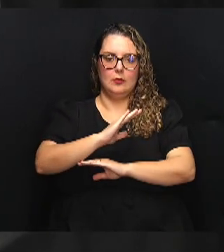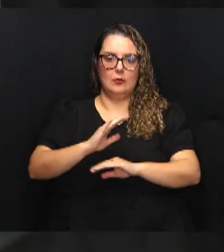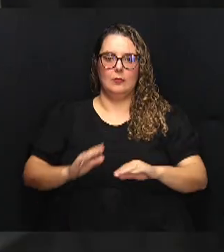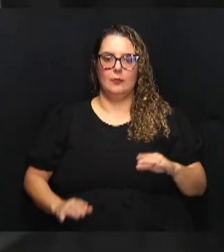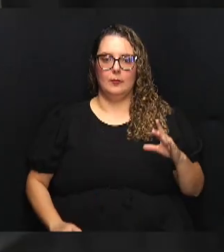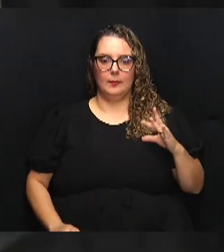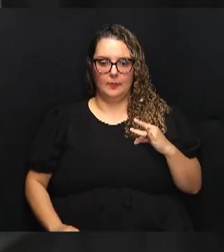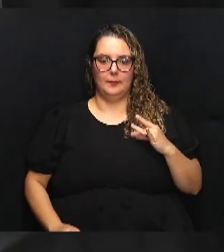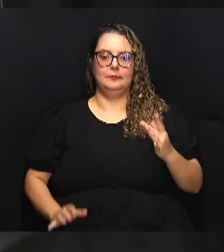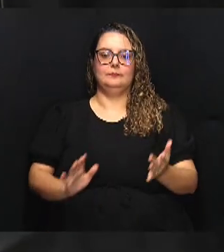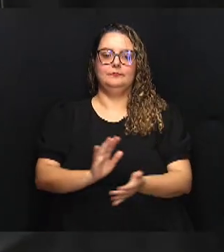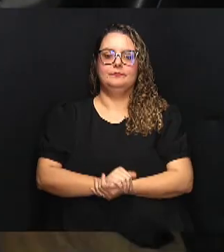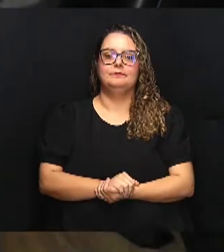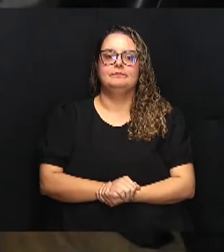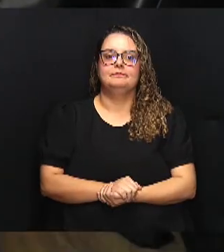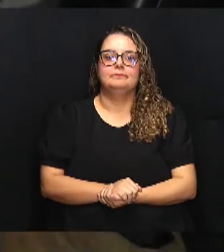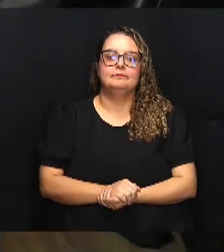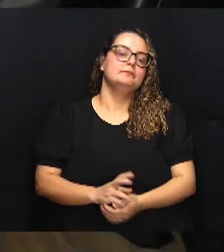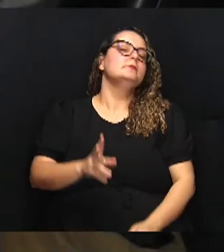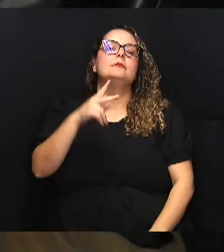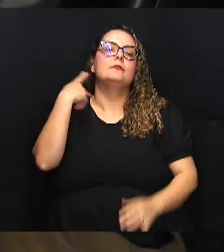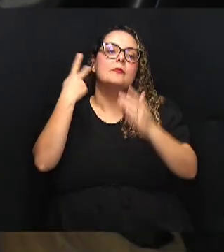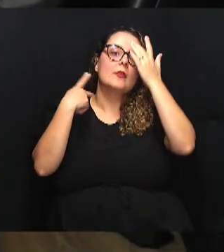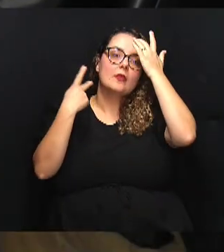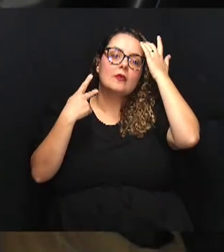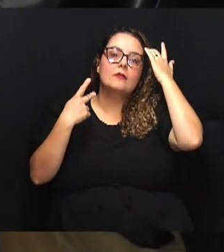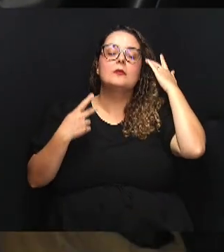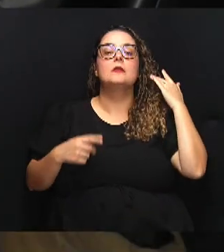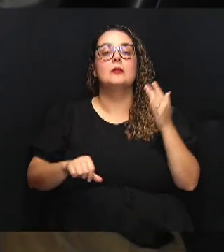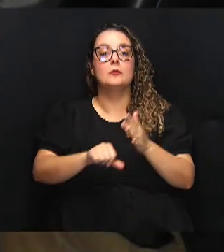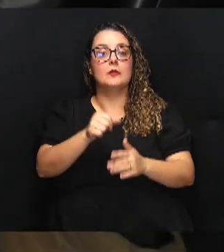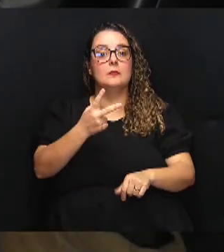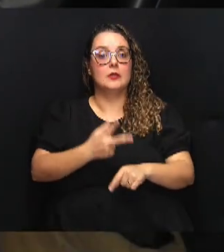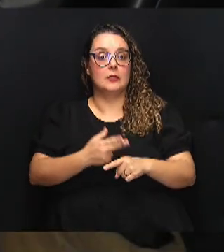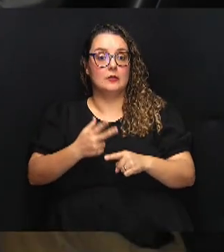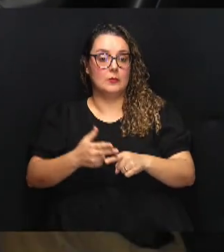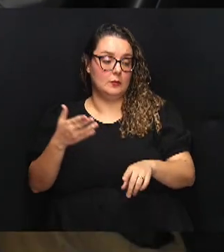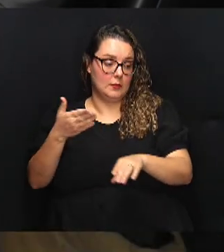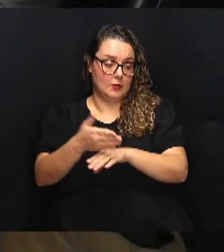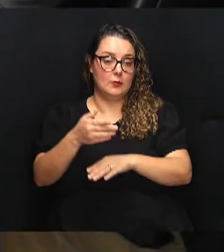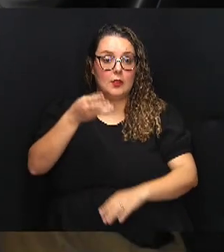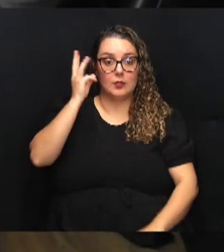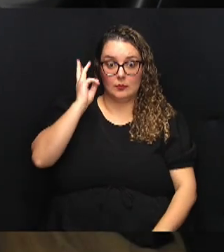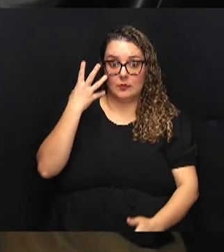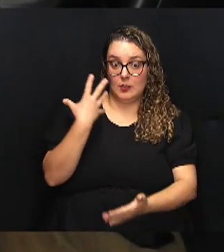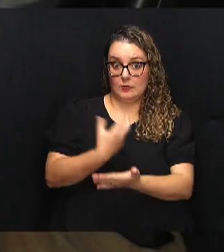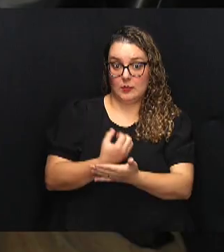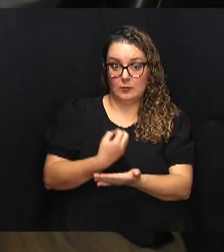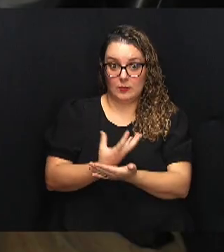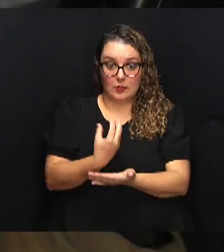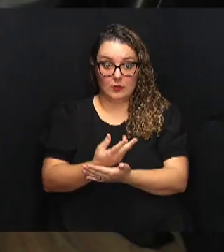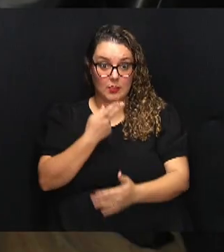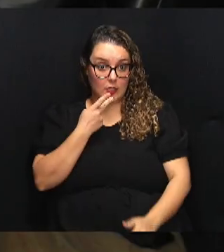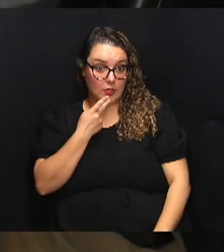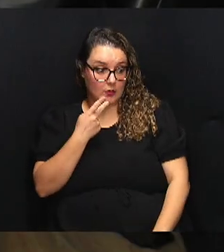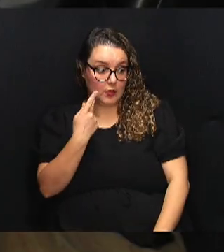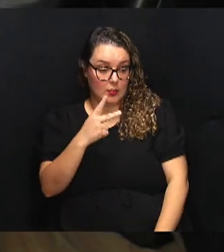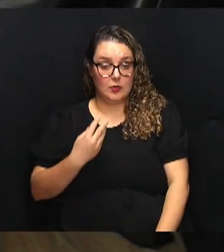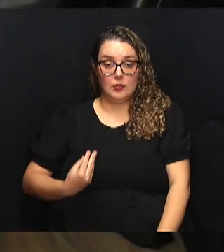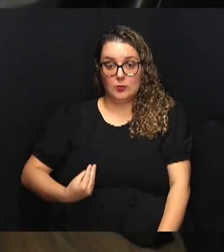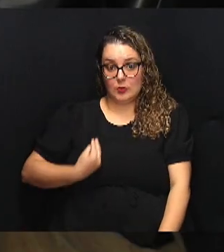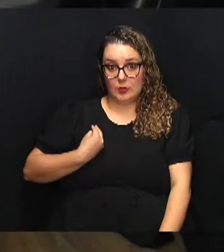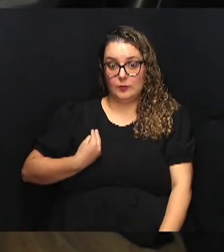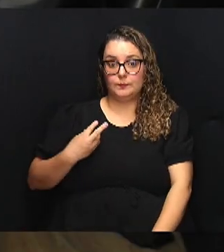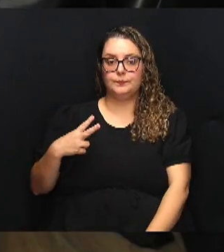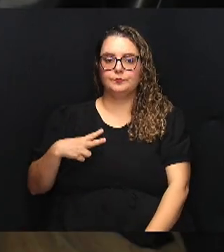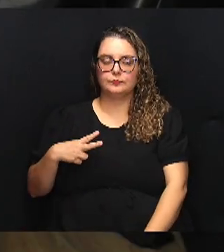meu paletó. Vereador, na primeira temporada que você participou aqui do podcast, você falou bastante sobre a sua vida